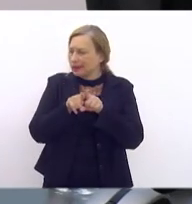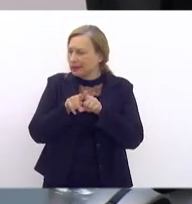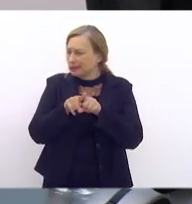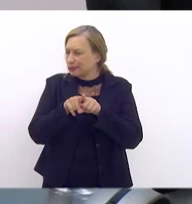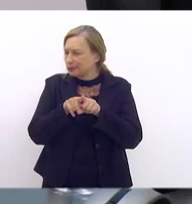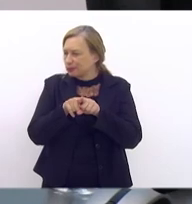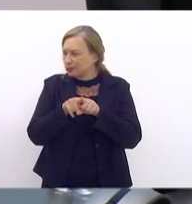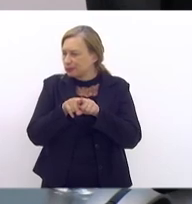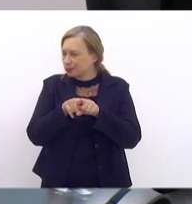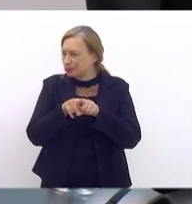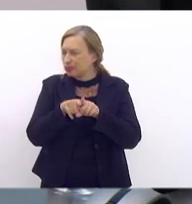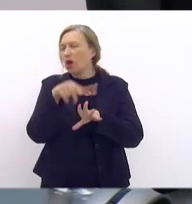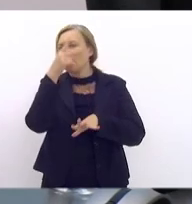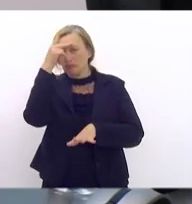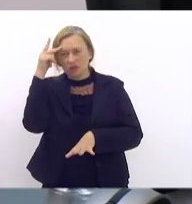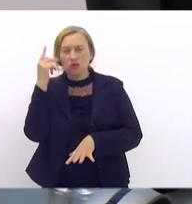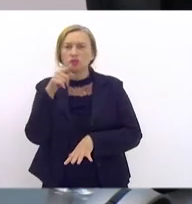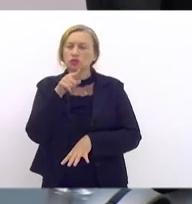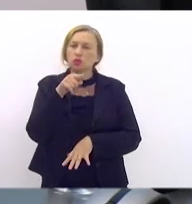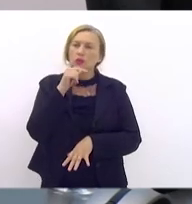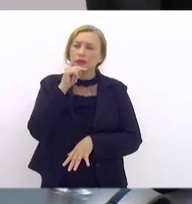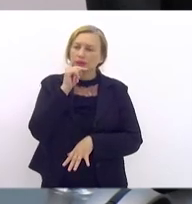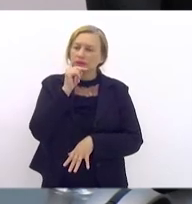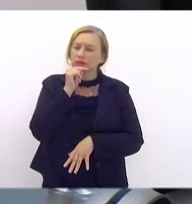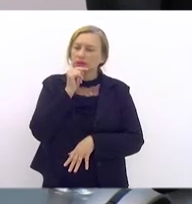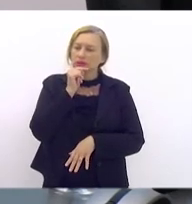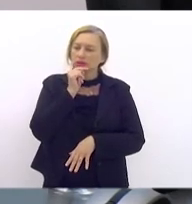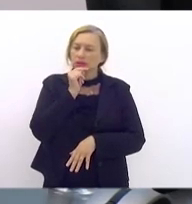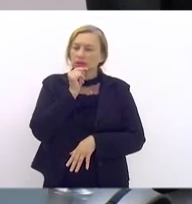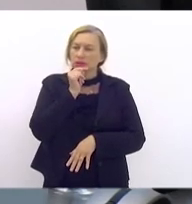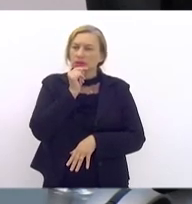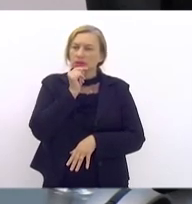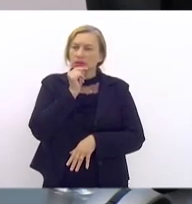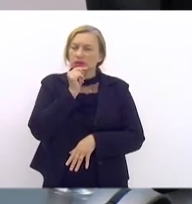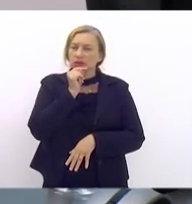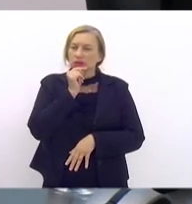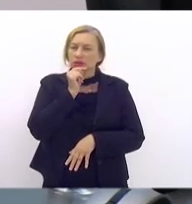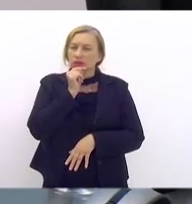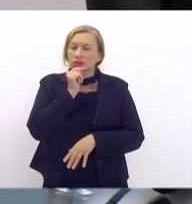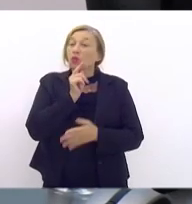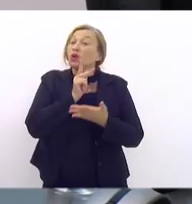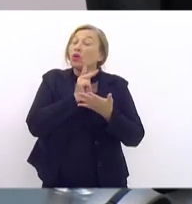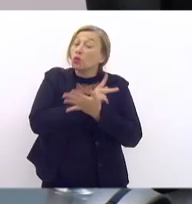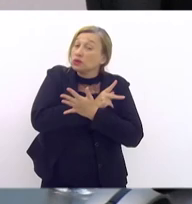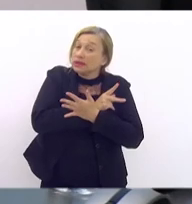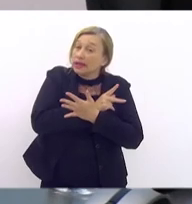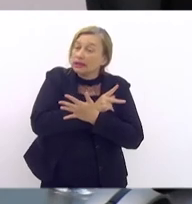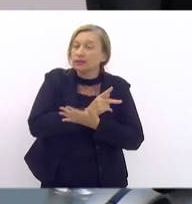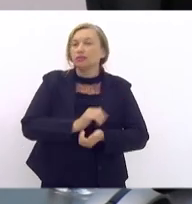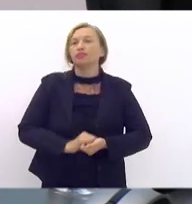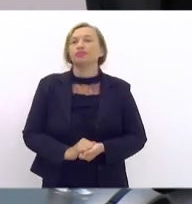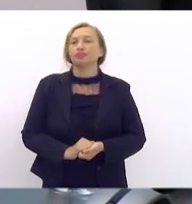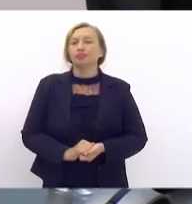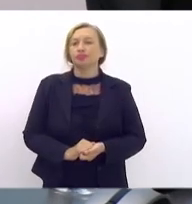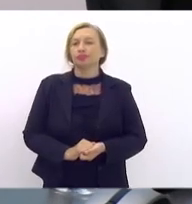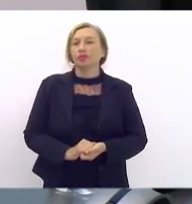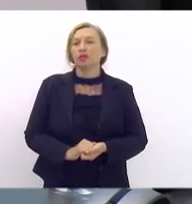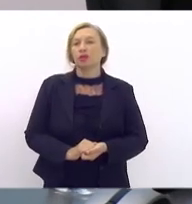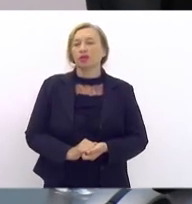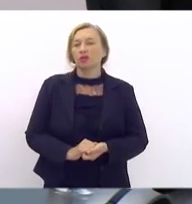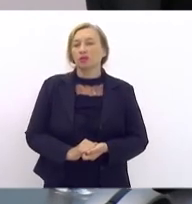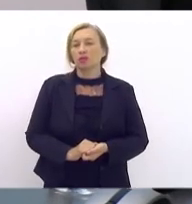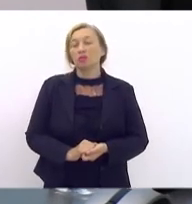uma de uma pessoa Nessa situação você troue um outro elemento que é o que acontece o que deveria